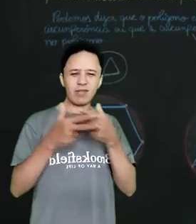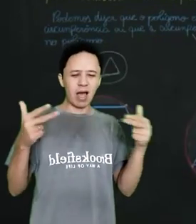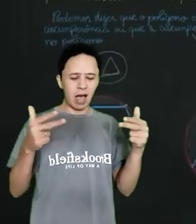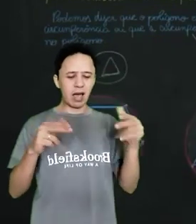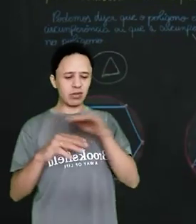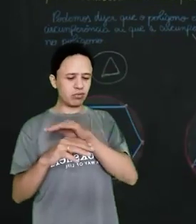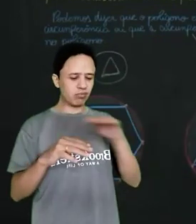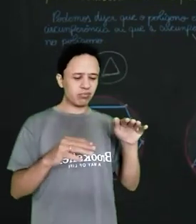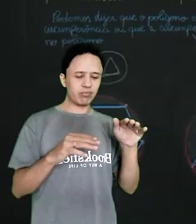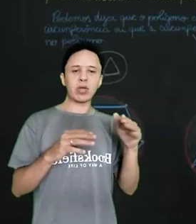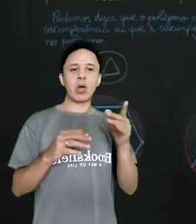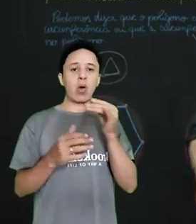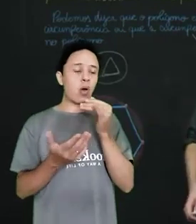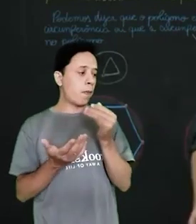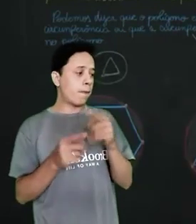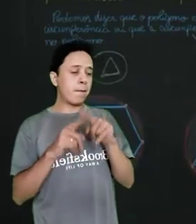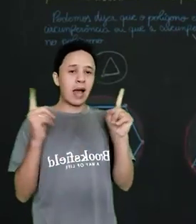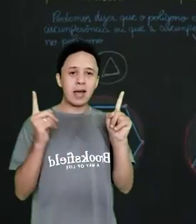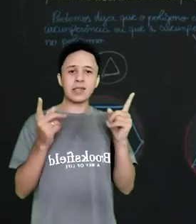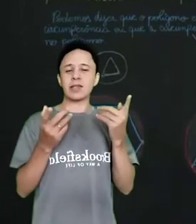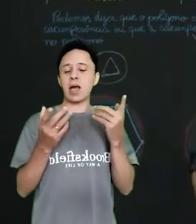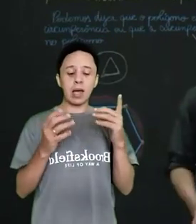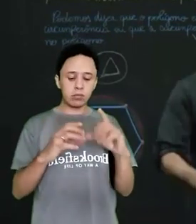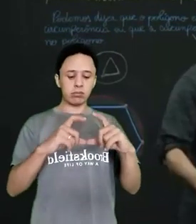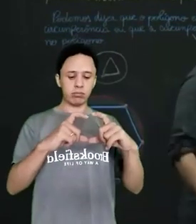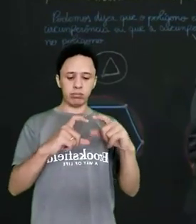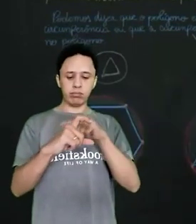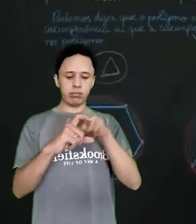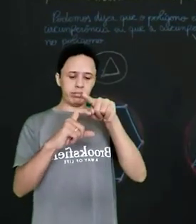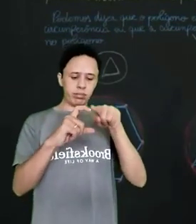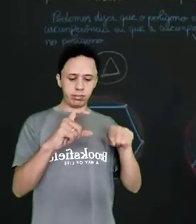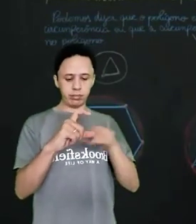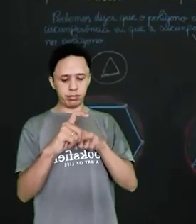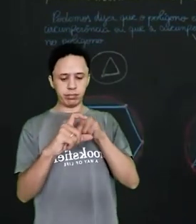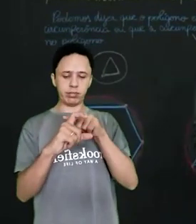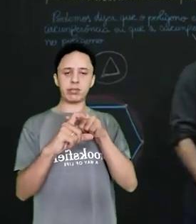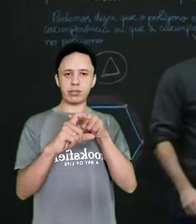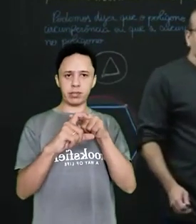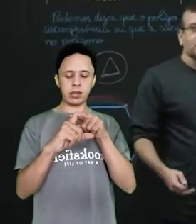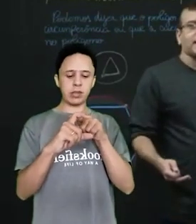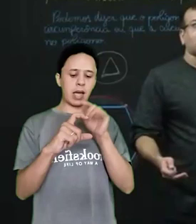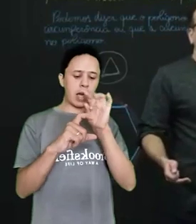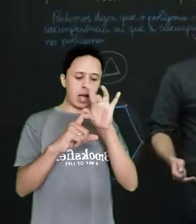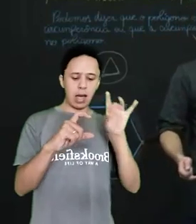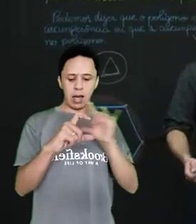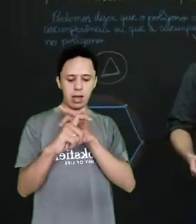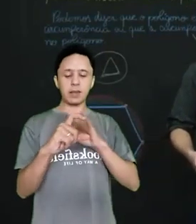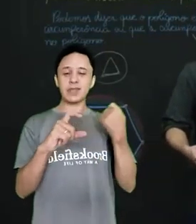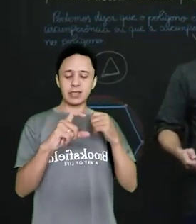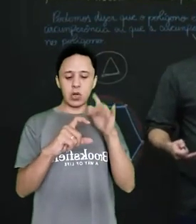retas, tá? Só que em relação a essa circunscrição, os lados de cada polígono têm que